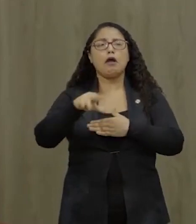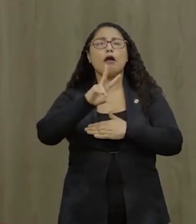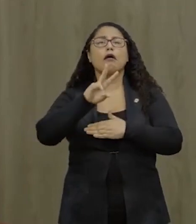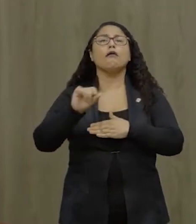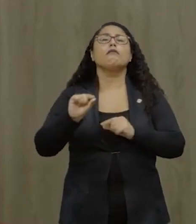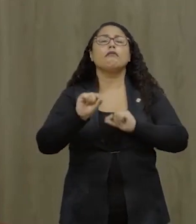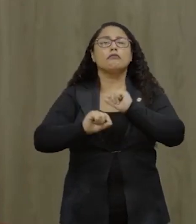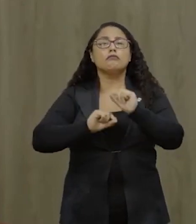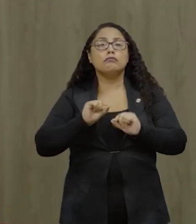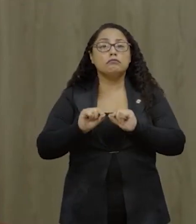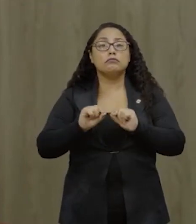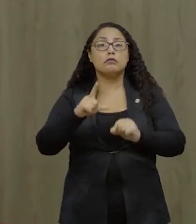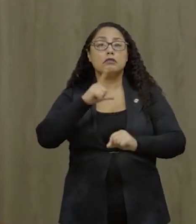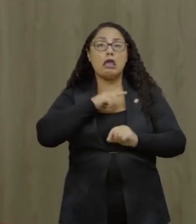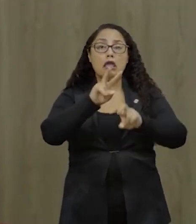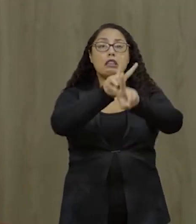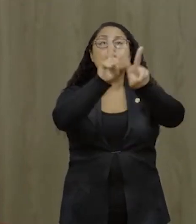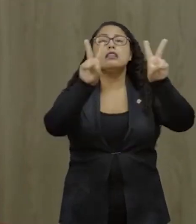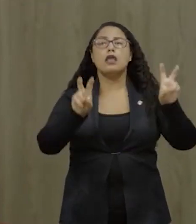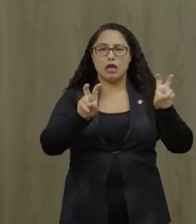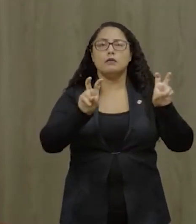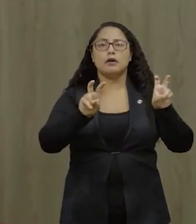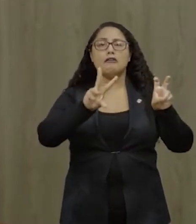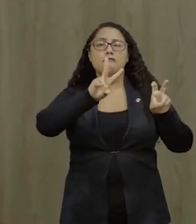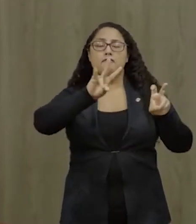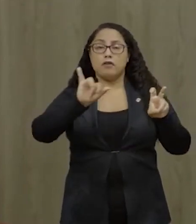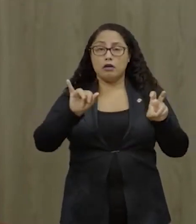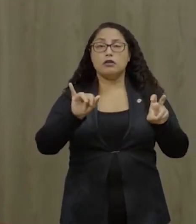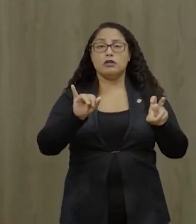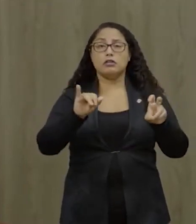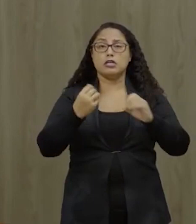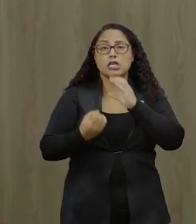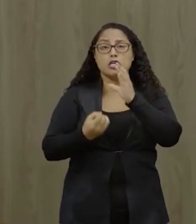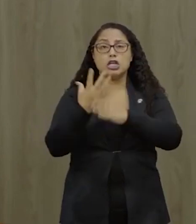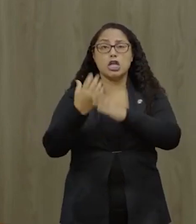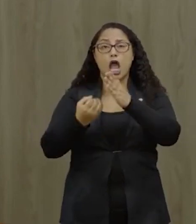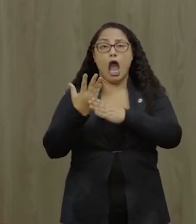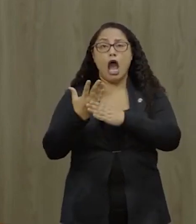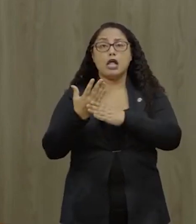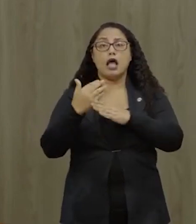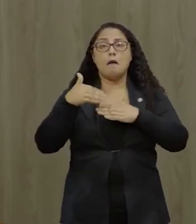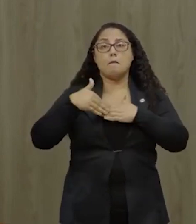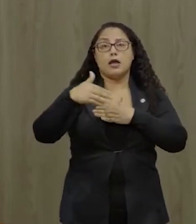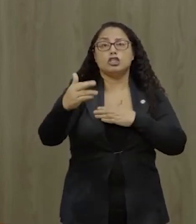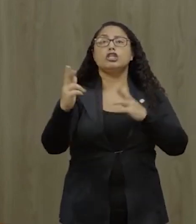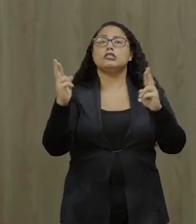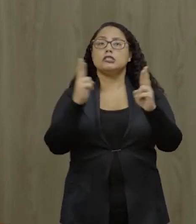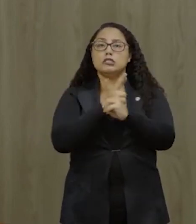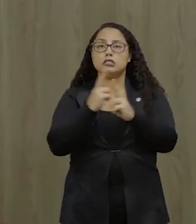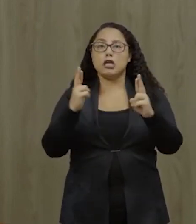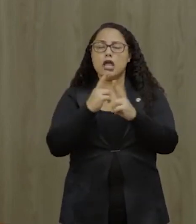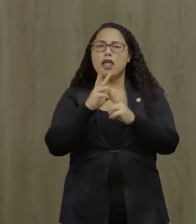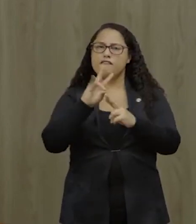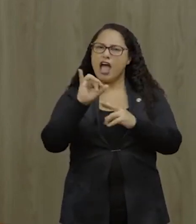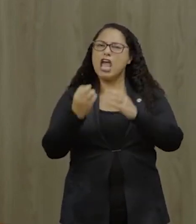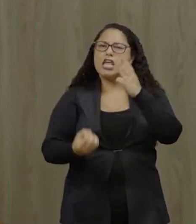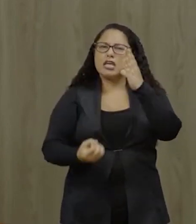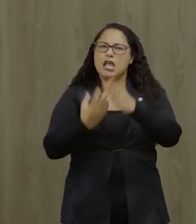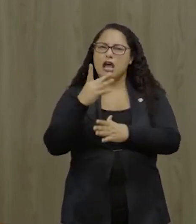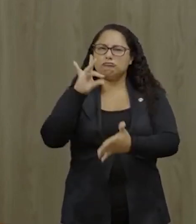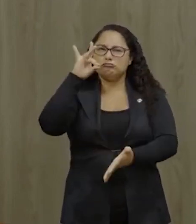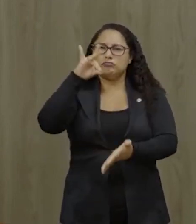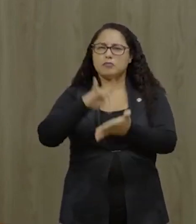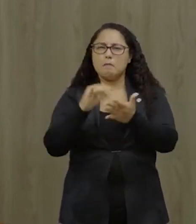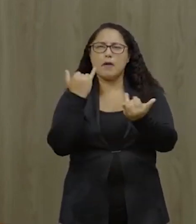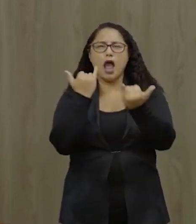outras, e temas também vão sendo gerados através dessa rede, ele vai gerando algo que